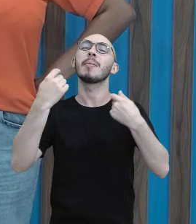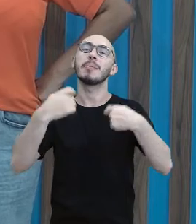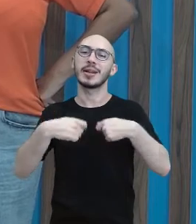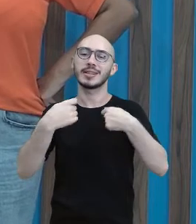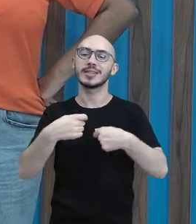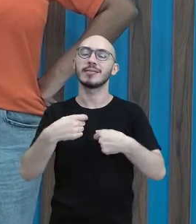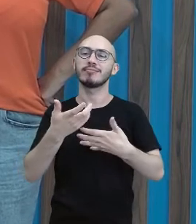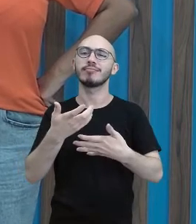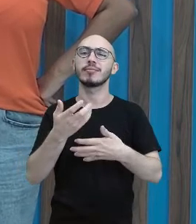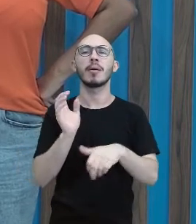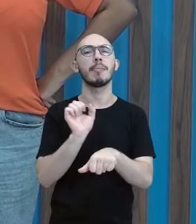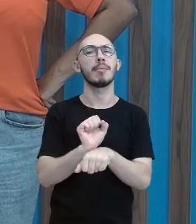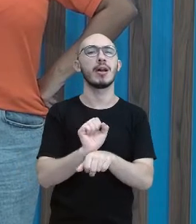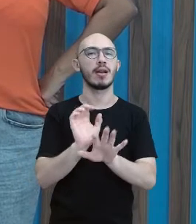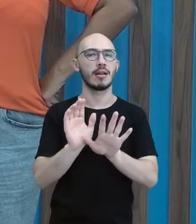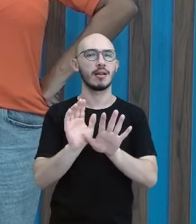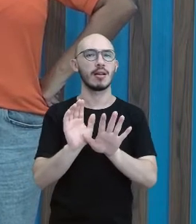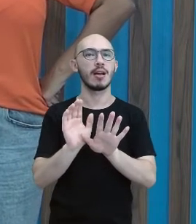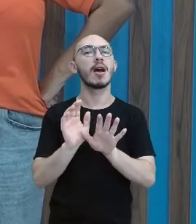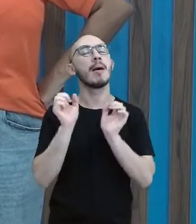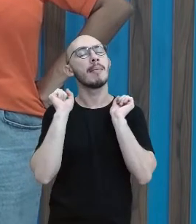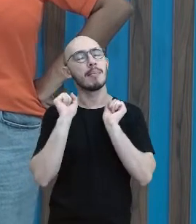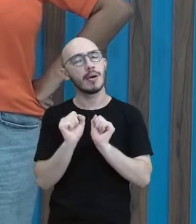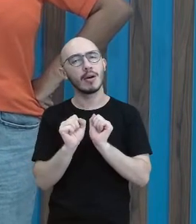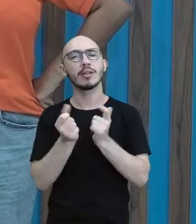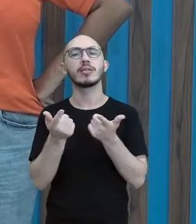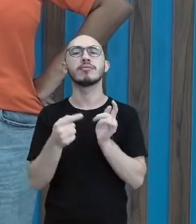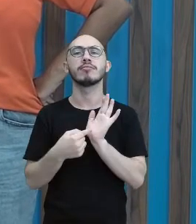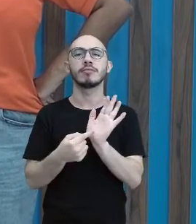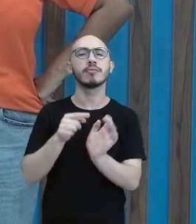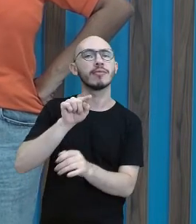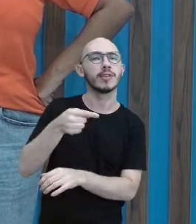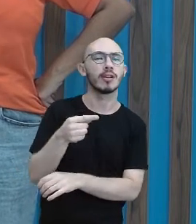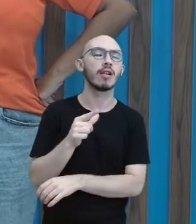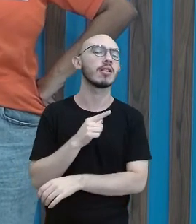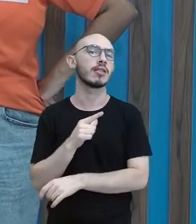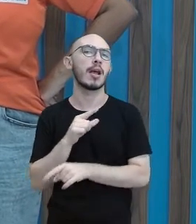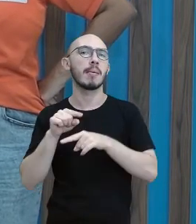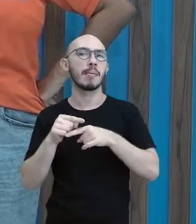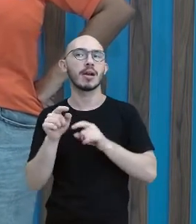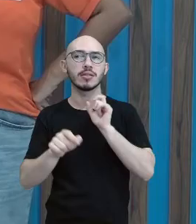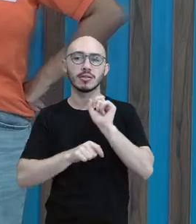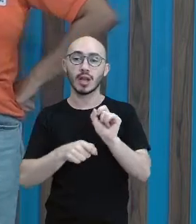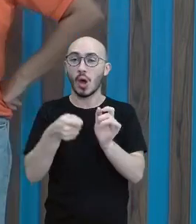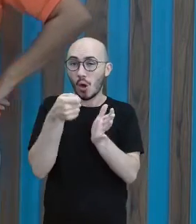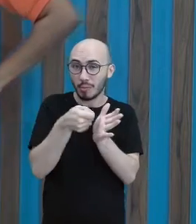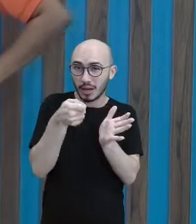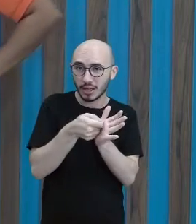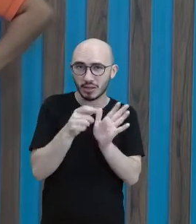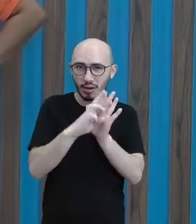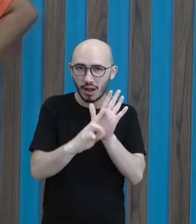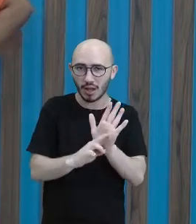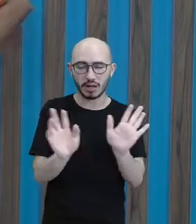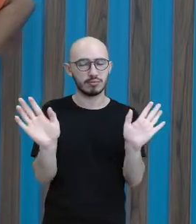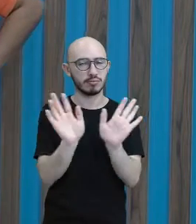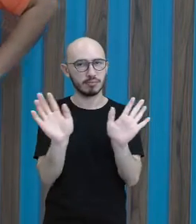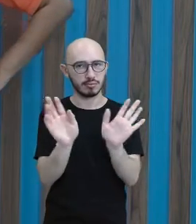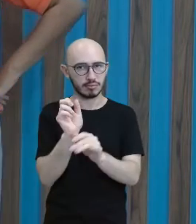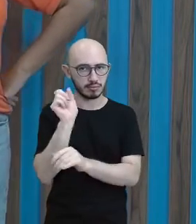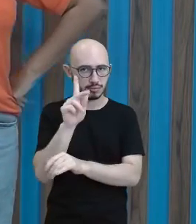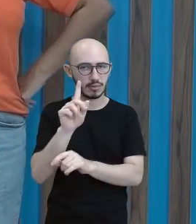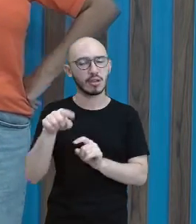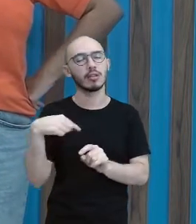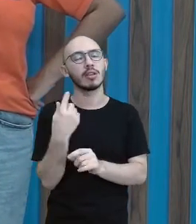uma pausa. E aí pode ser um indicativo de vírgula, mas não usem isso como regra, tá? A gente vai